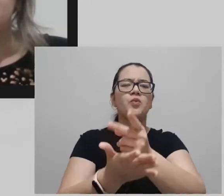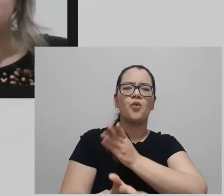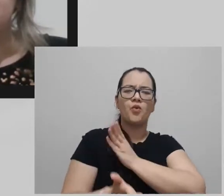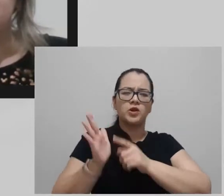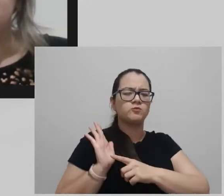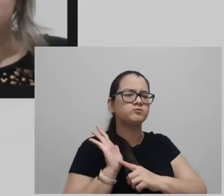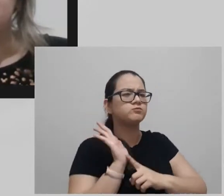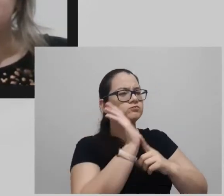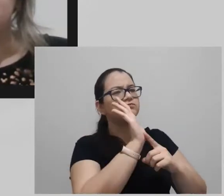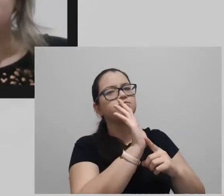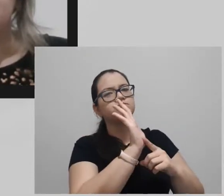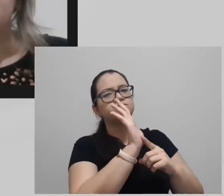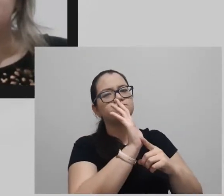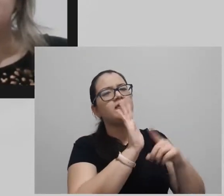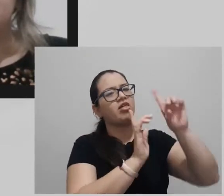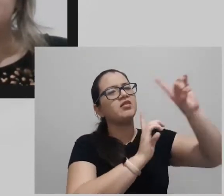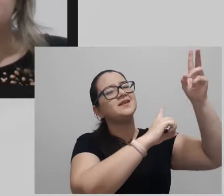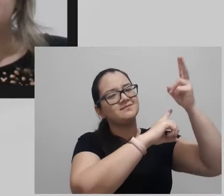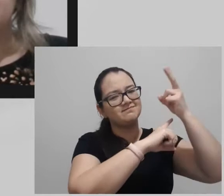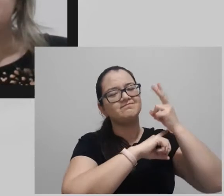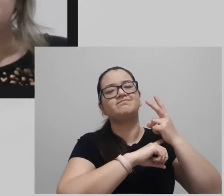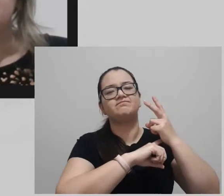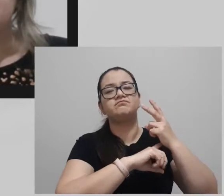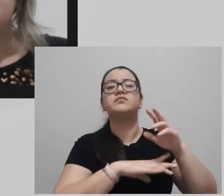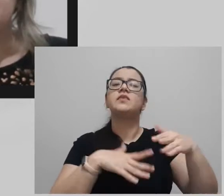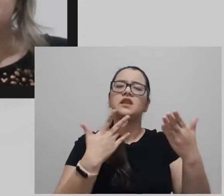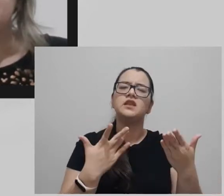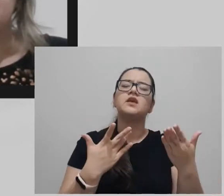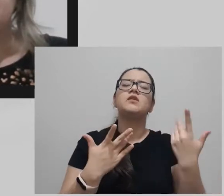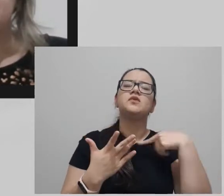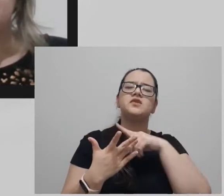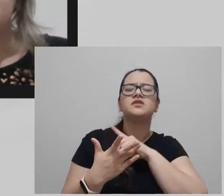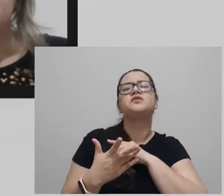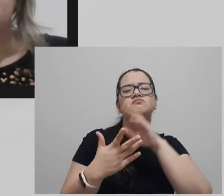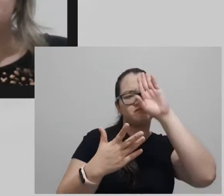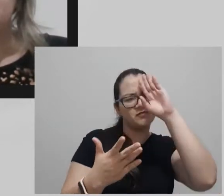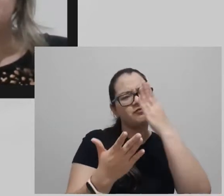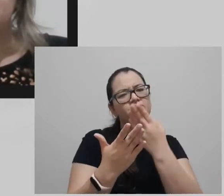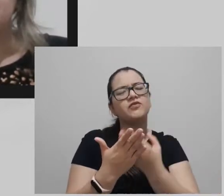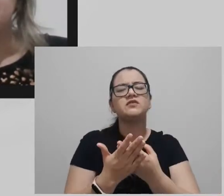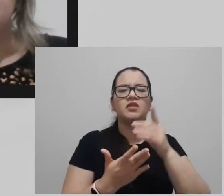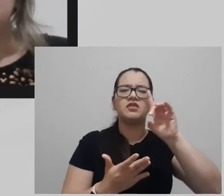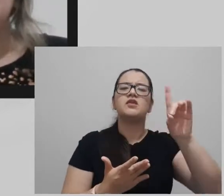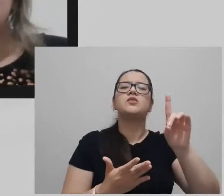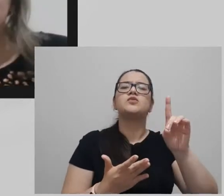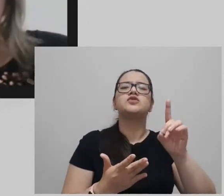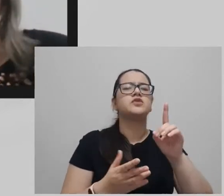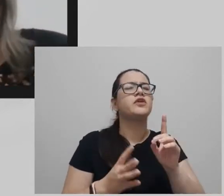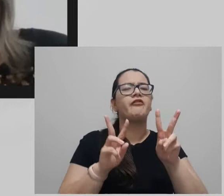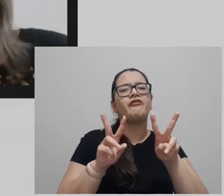coração. Deus é o nosso refúgio. Que nós possamos, irmãos, confiar no nosso Deus, porque tudo isso vai passar.